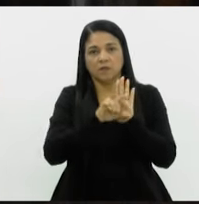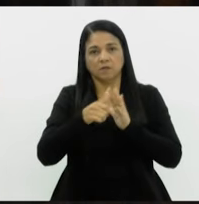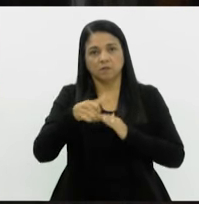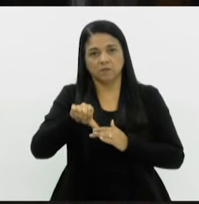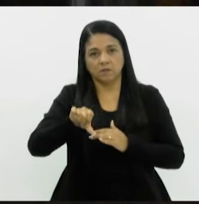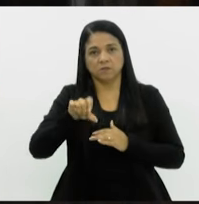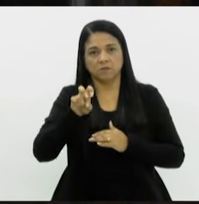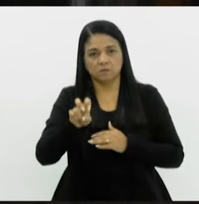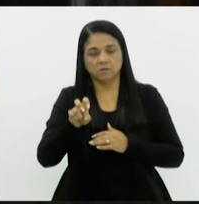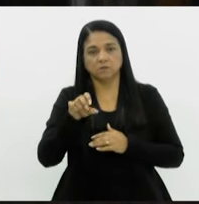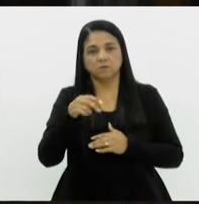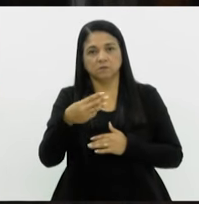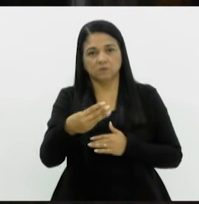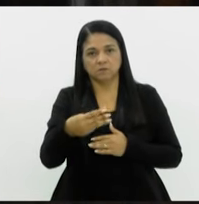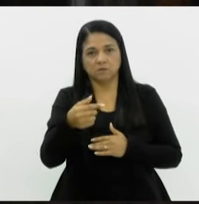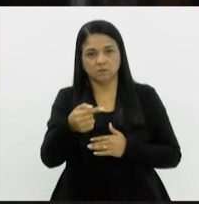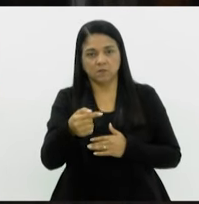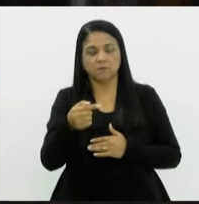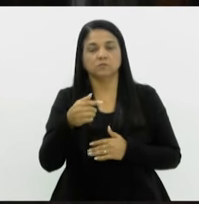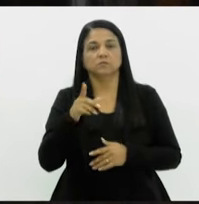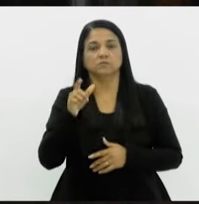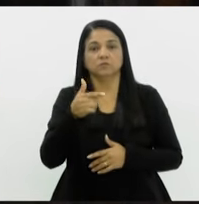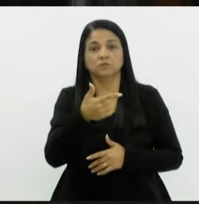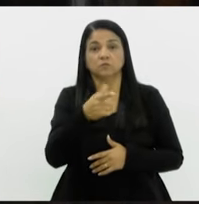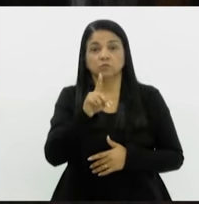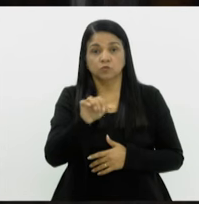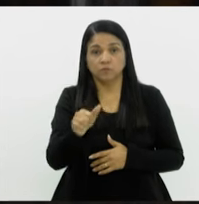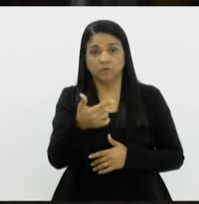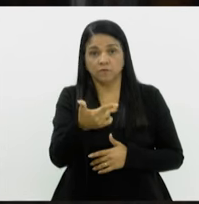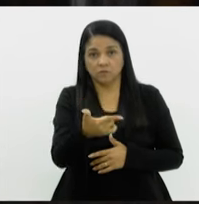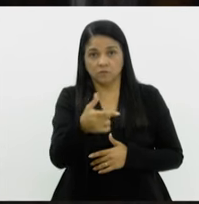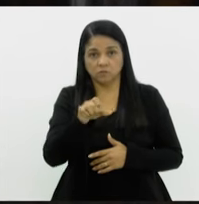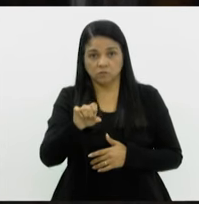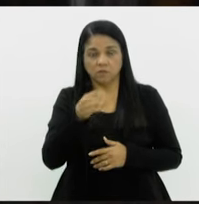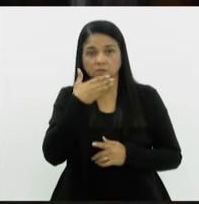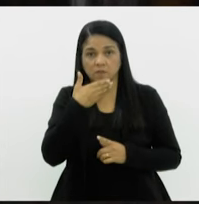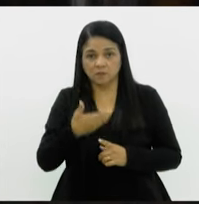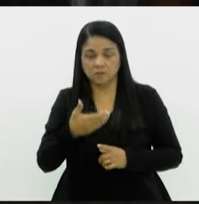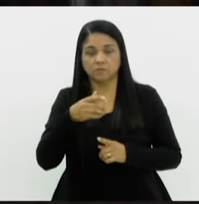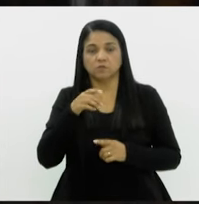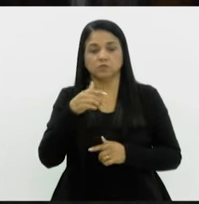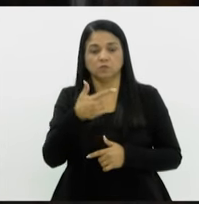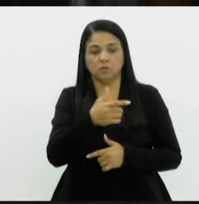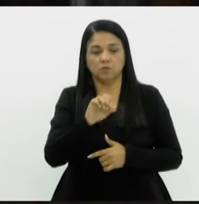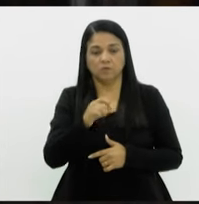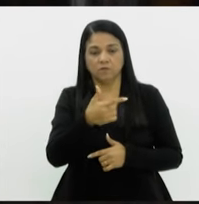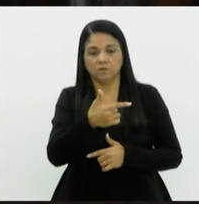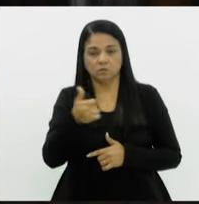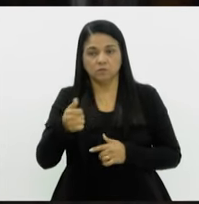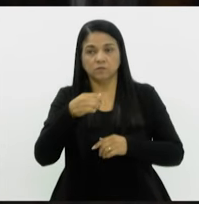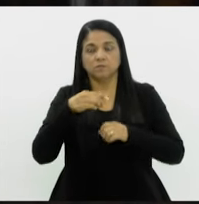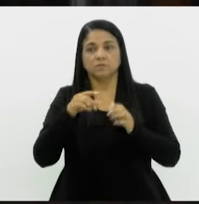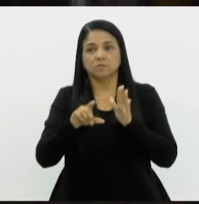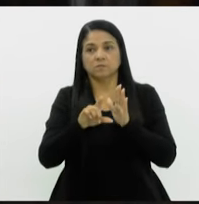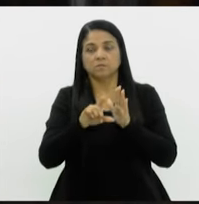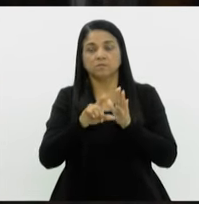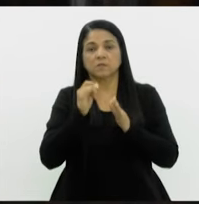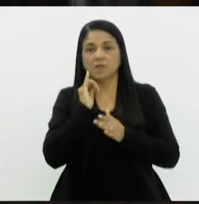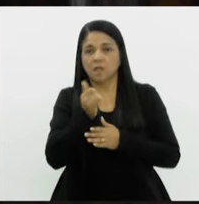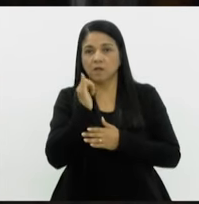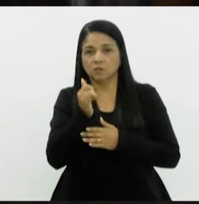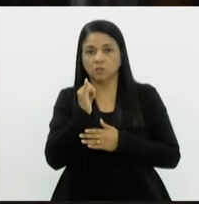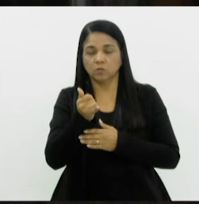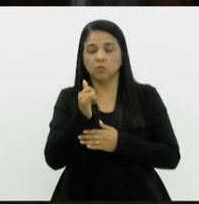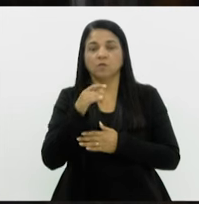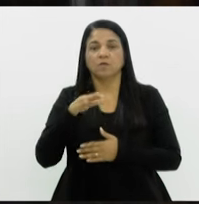de 29 de dezembro de 2021, na forma que menciona. Pareceres das comissões. Indicação legislativa favorável. Relator,